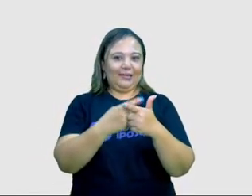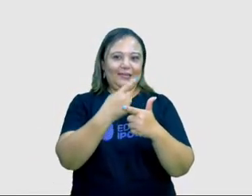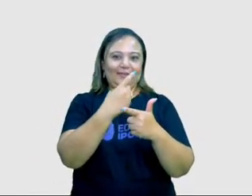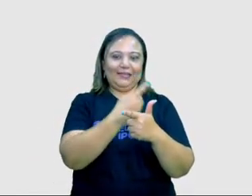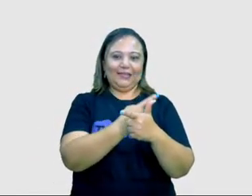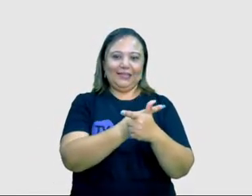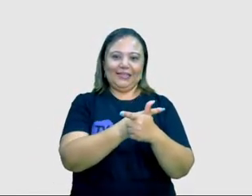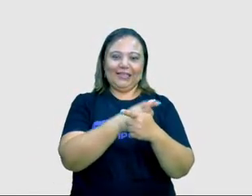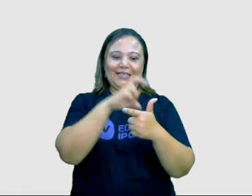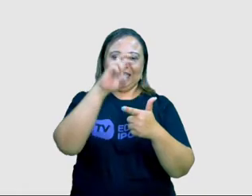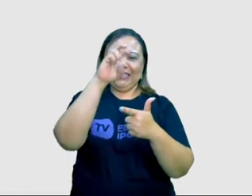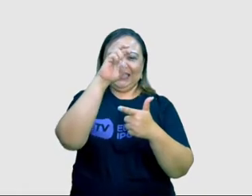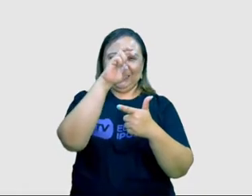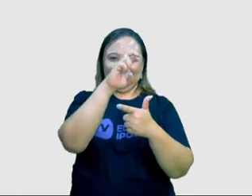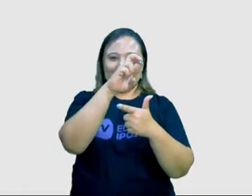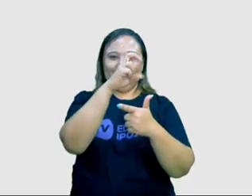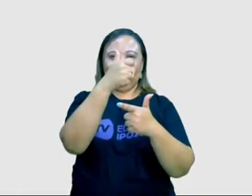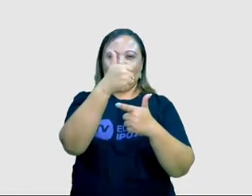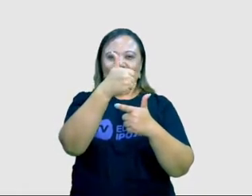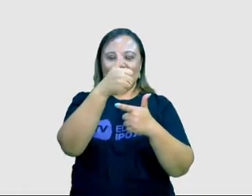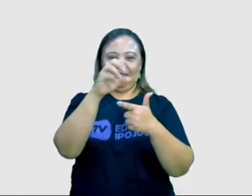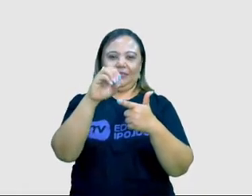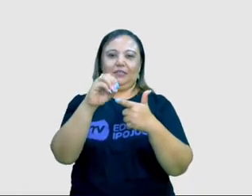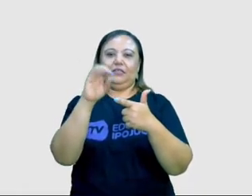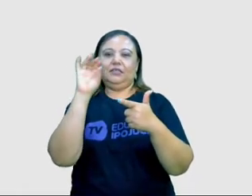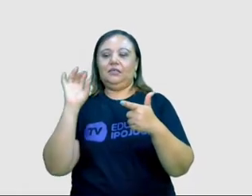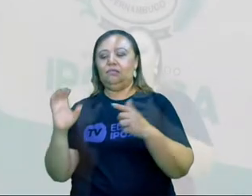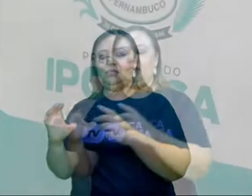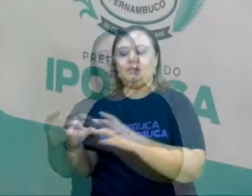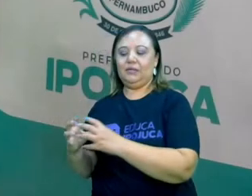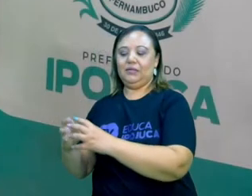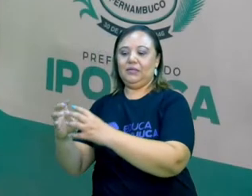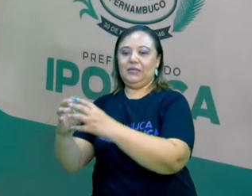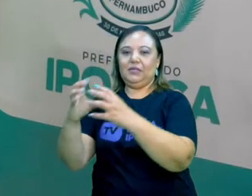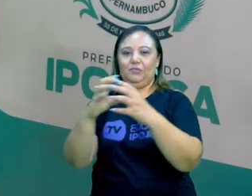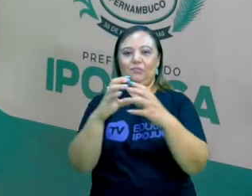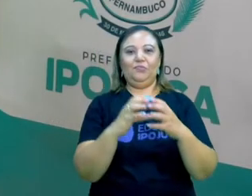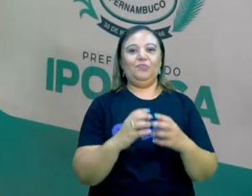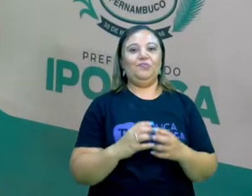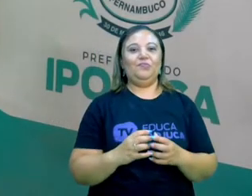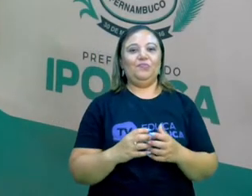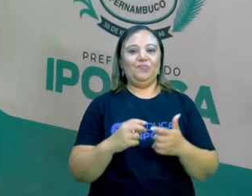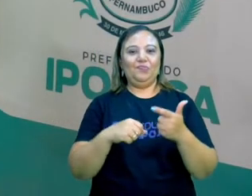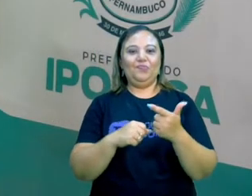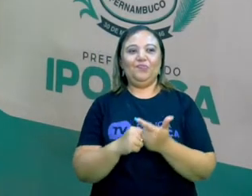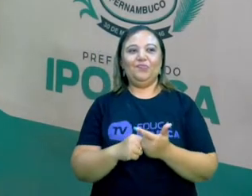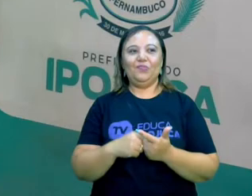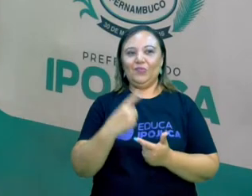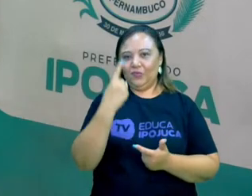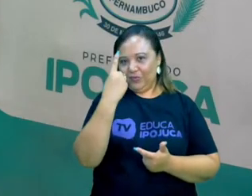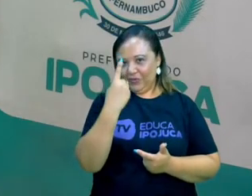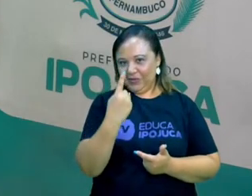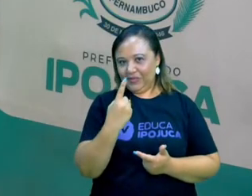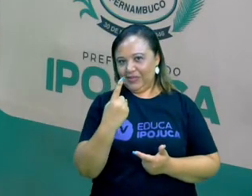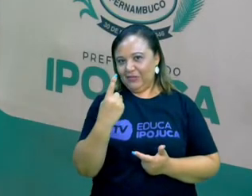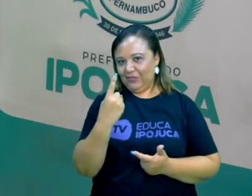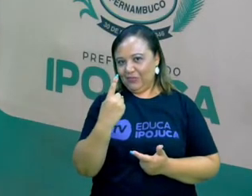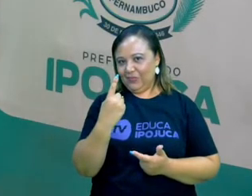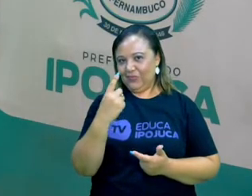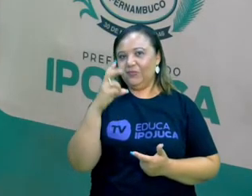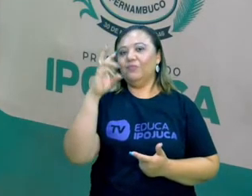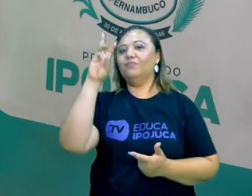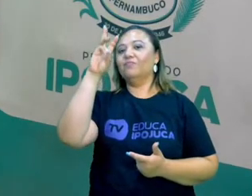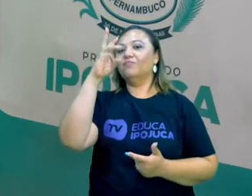R$ 510 para cada grupo. Lembra-se que dois grupos ficou com 500 e um ficou com